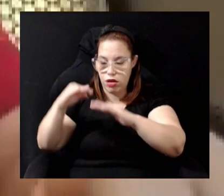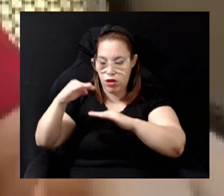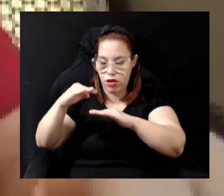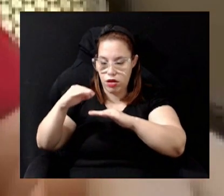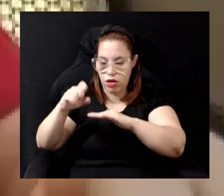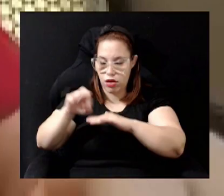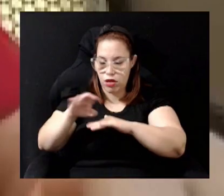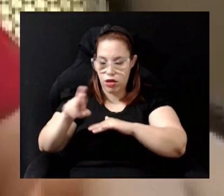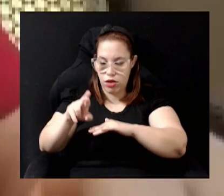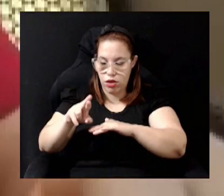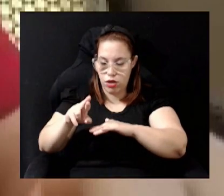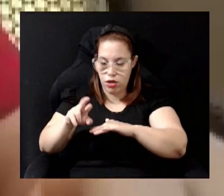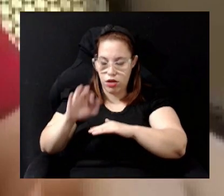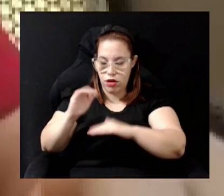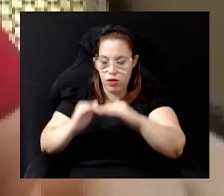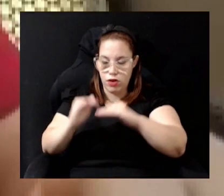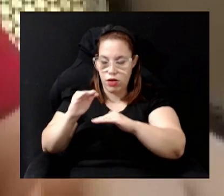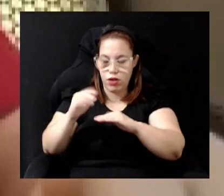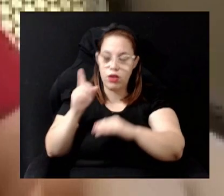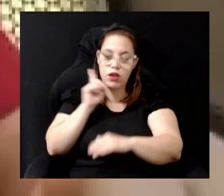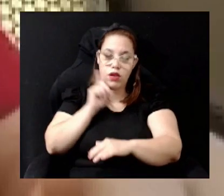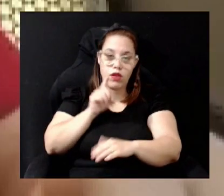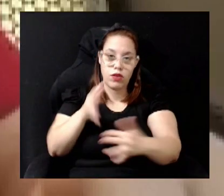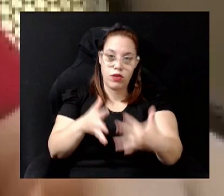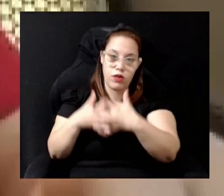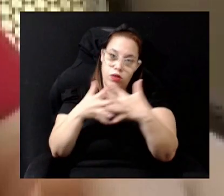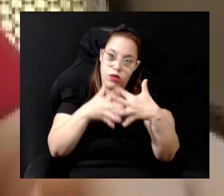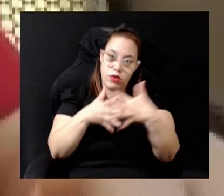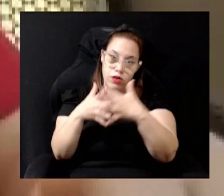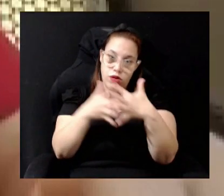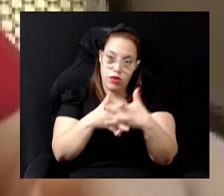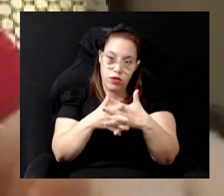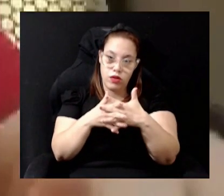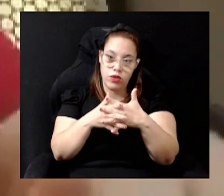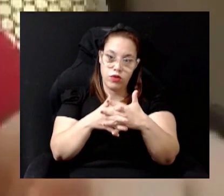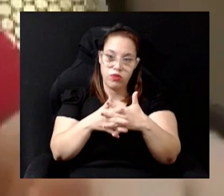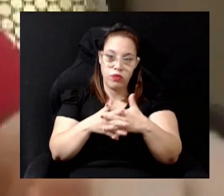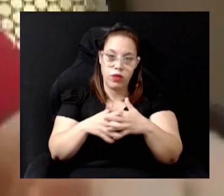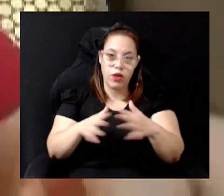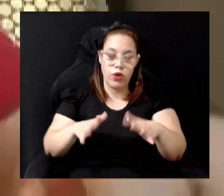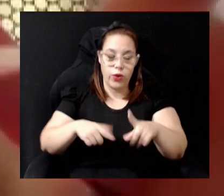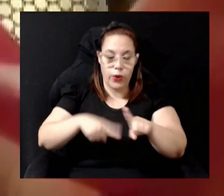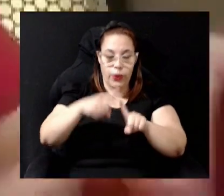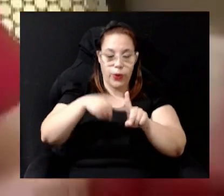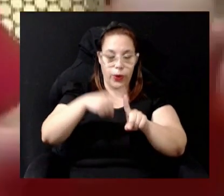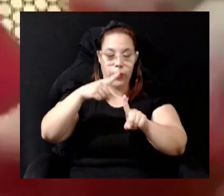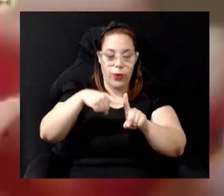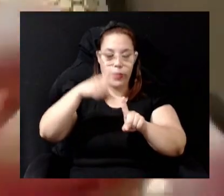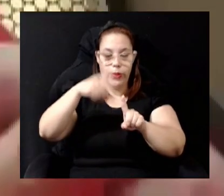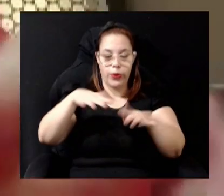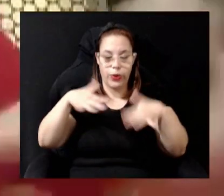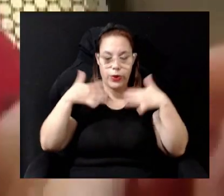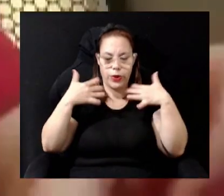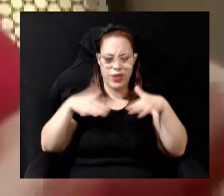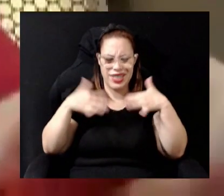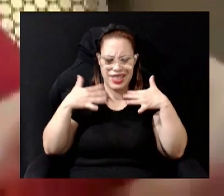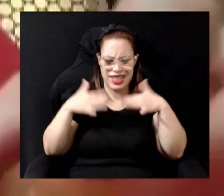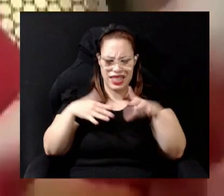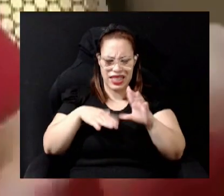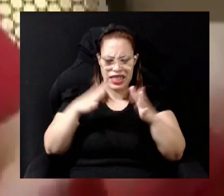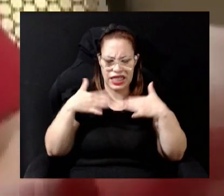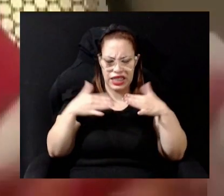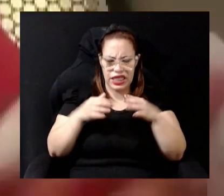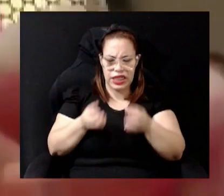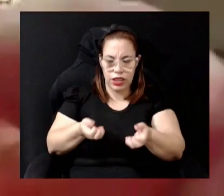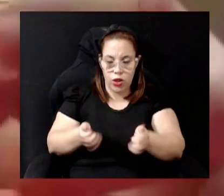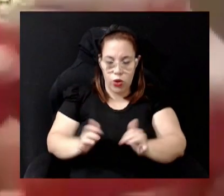ali aos Estados Unidos, né? Assim, o calor da água ele acaba evaporando, né, a água ali e fornecendo uma energia,